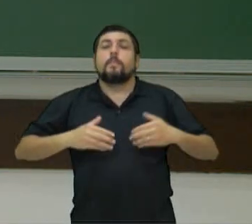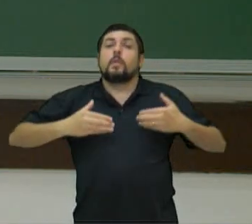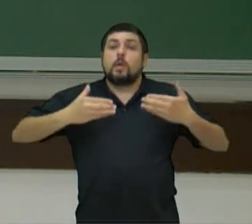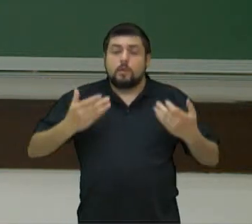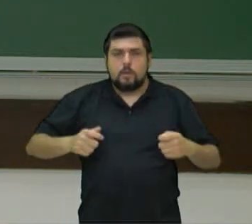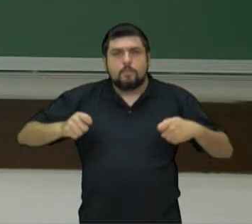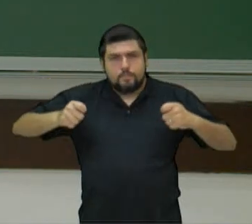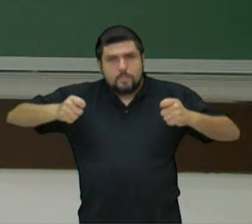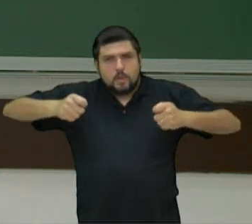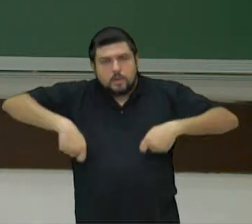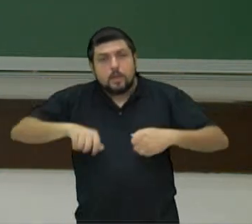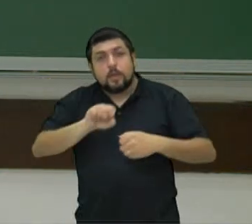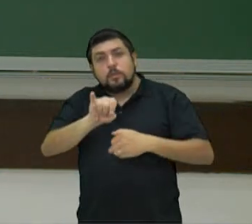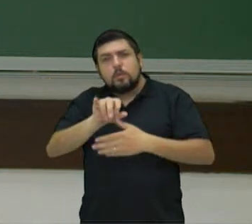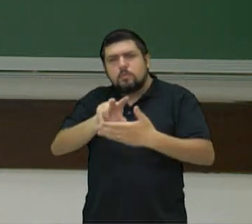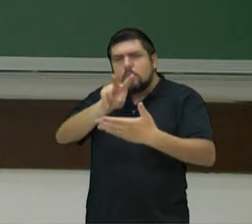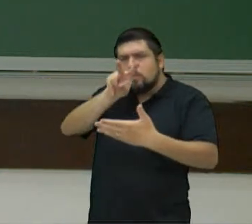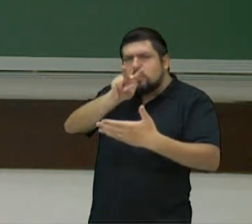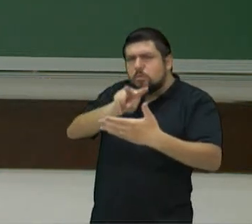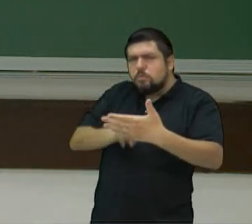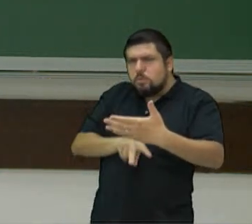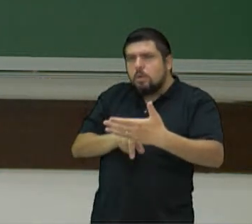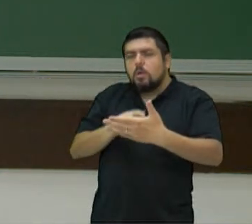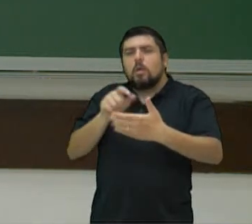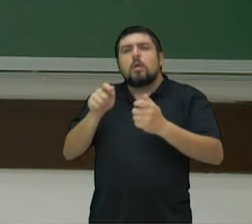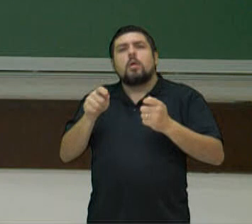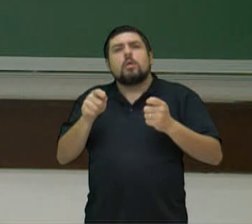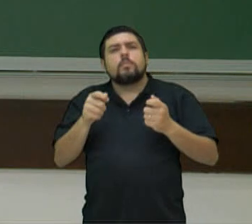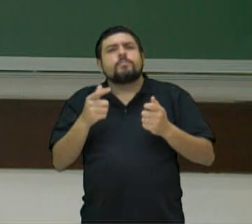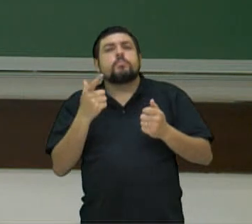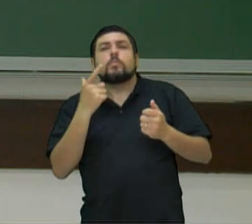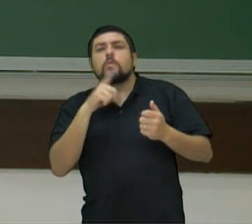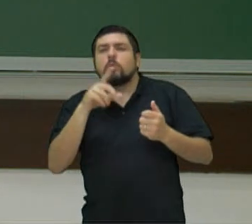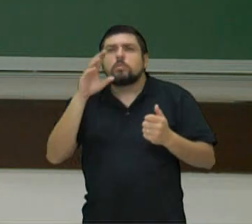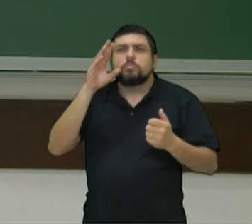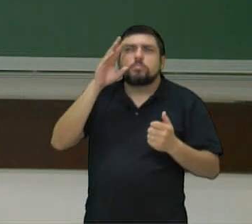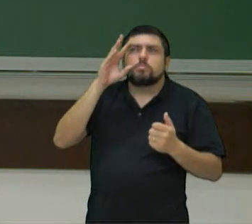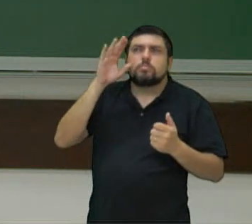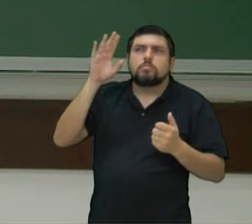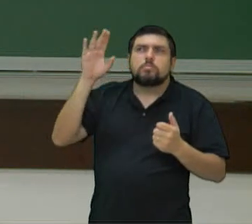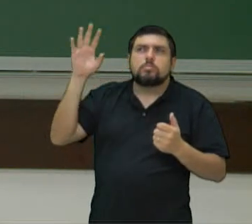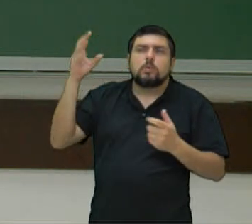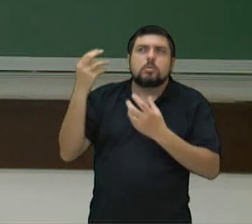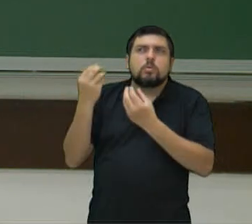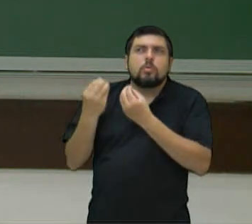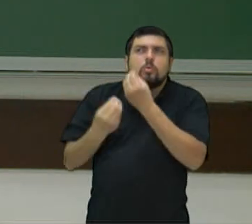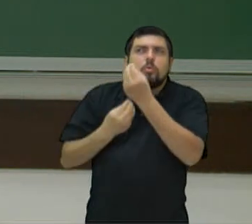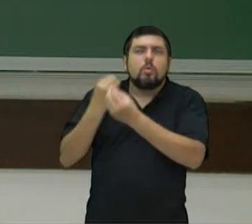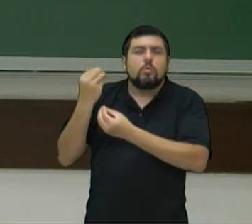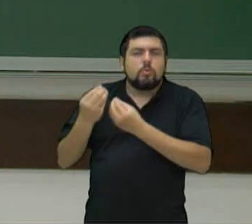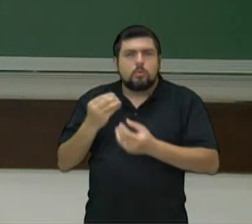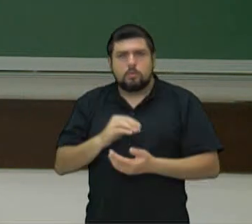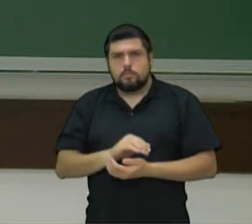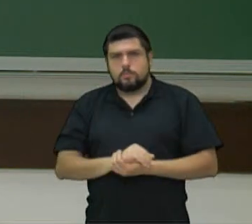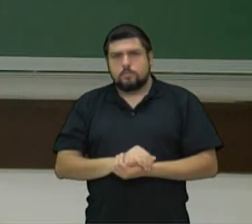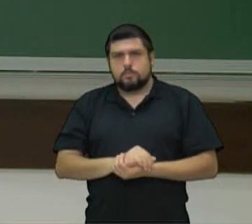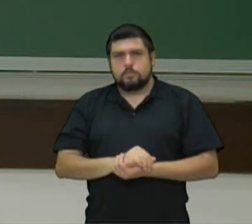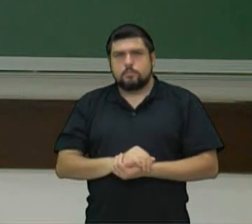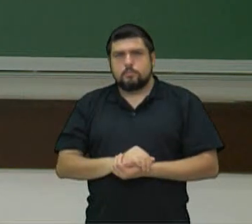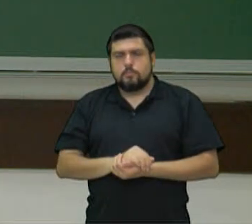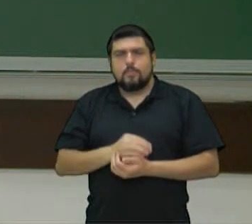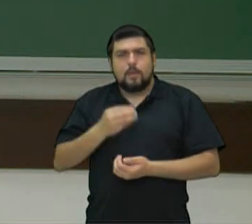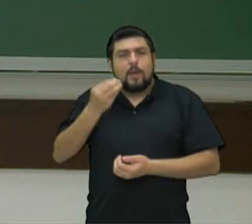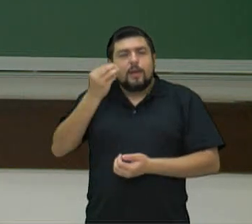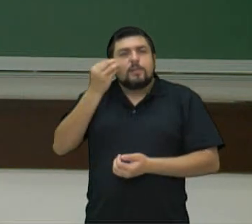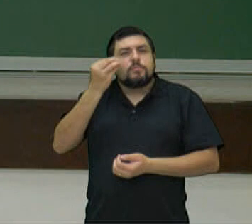mente, começa a passar a imagem daquilo que ela está descrevendo. É, eu tentei encontrar uma